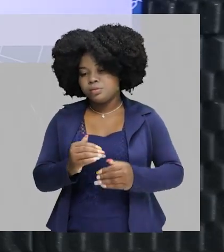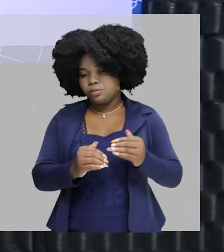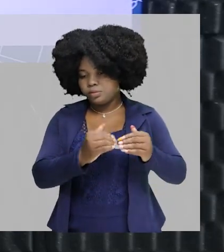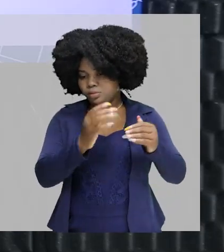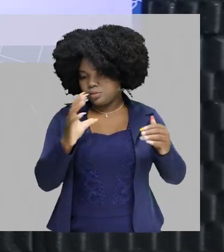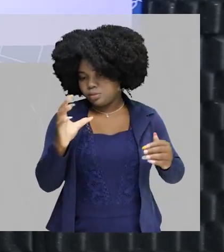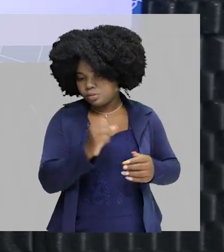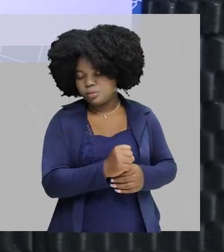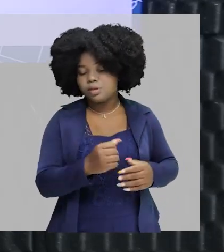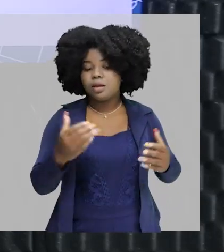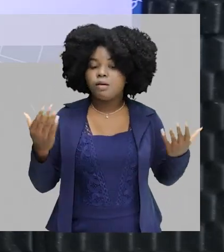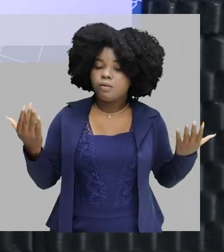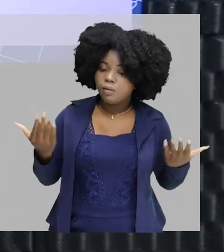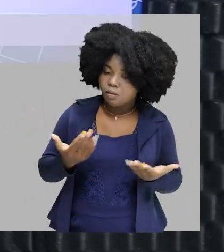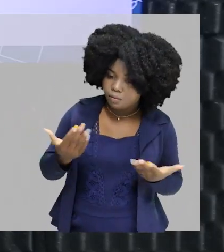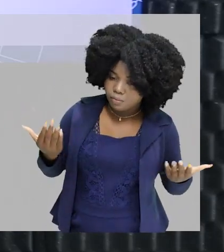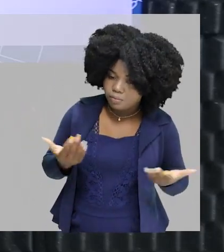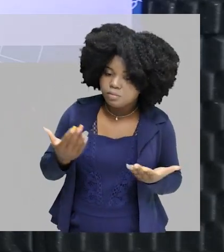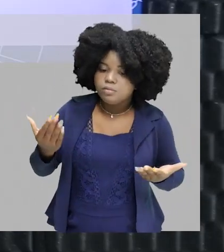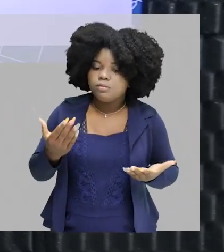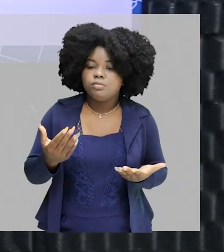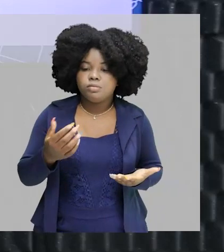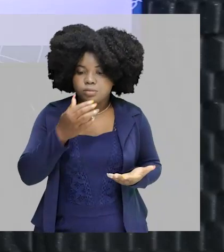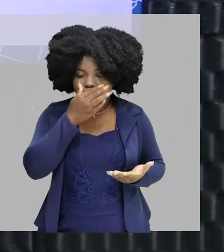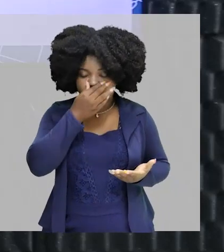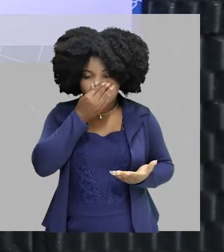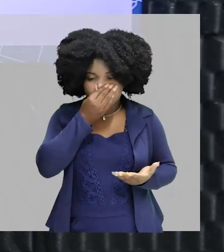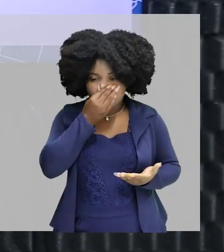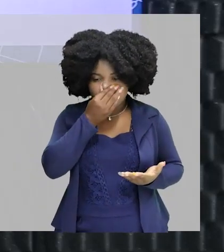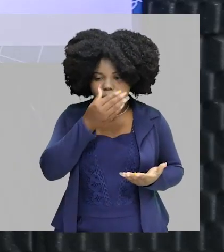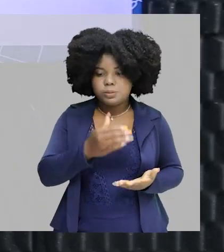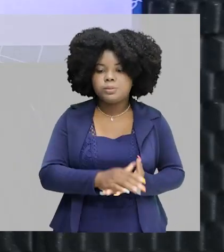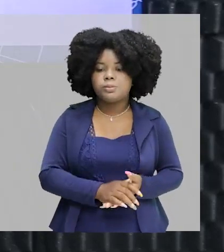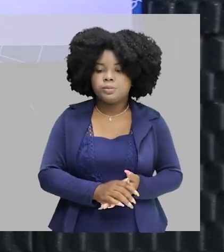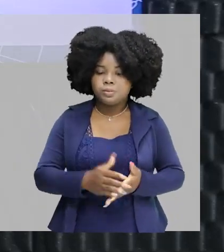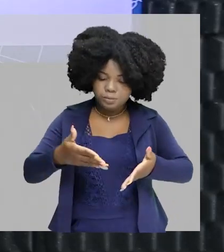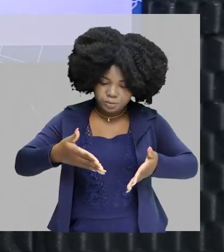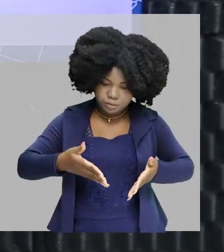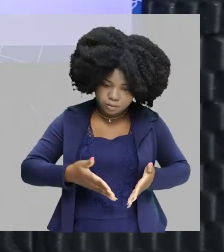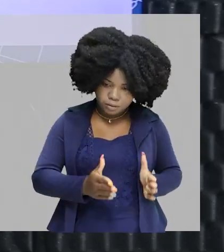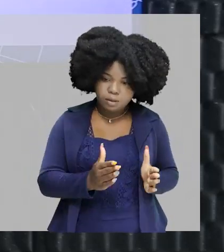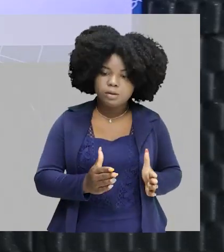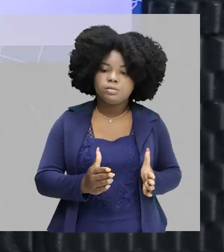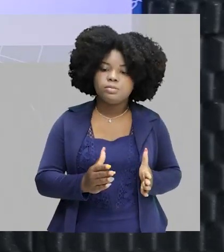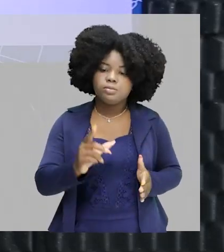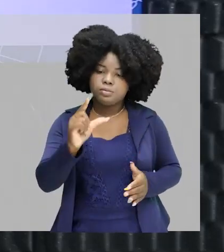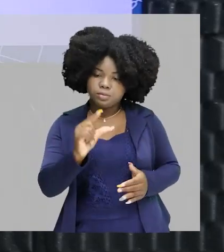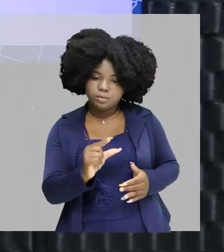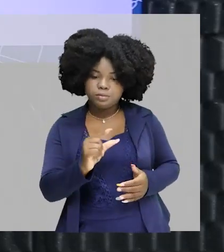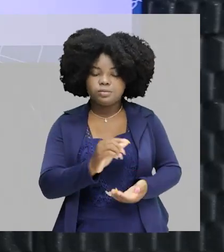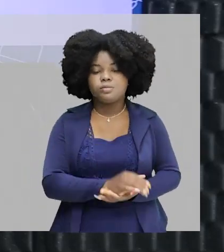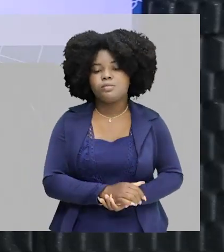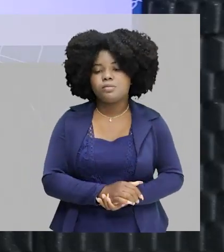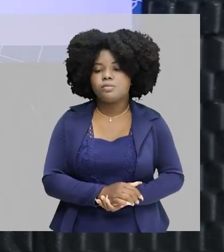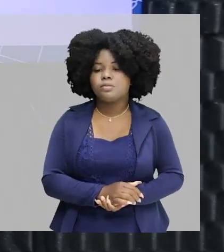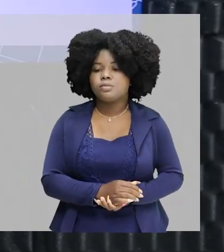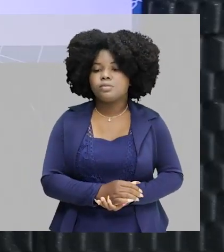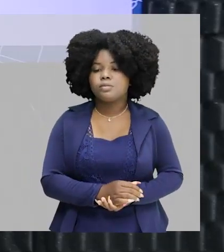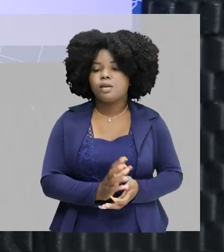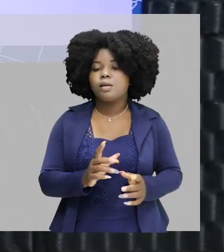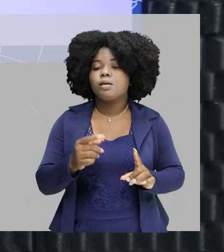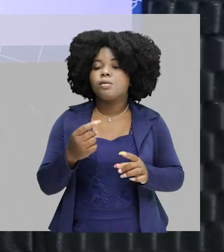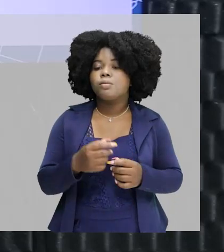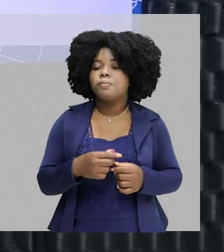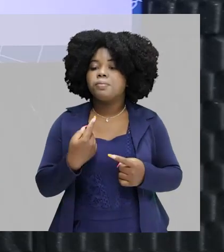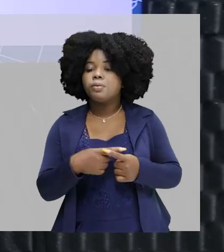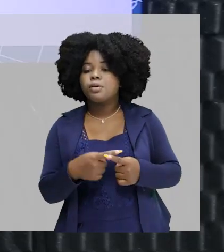E estamos atualmente com a queda da taxa de natalidade. Motivos, Marcos? Intensificação